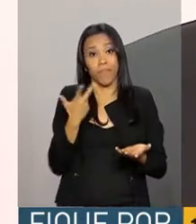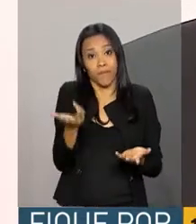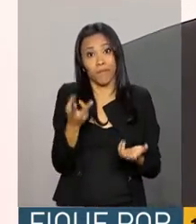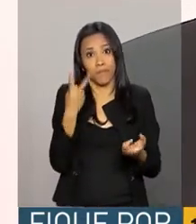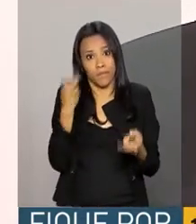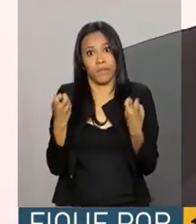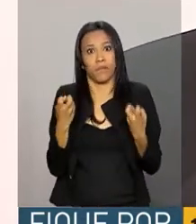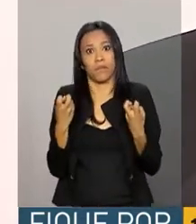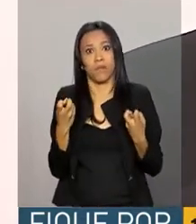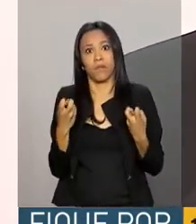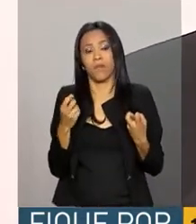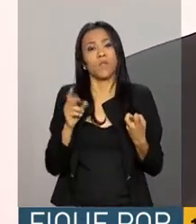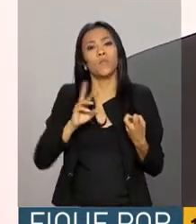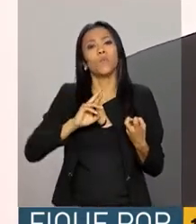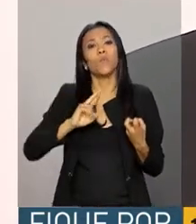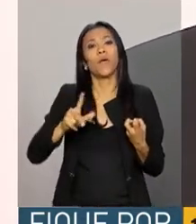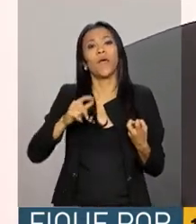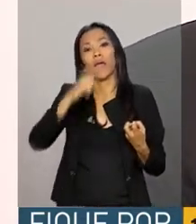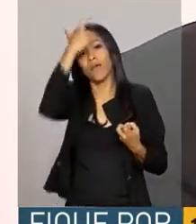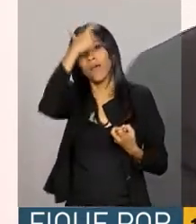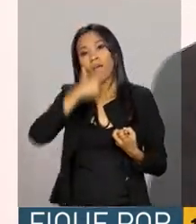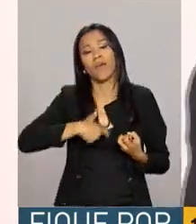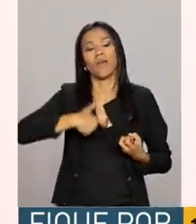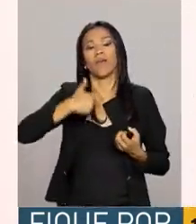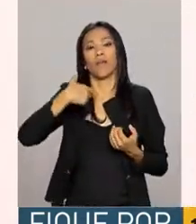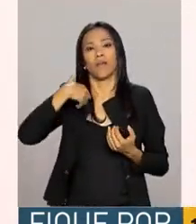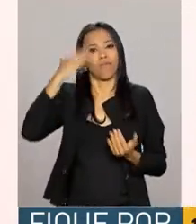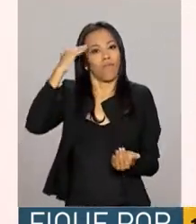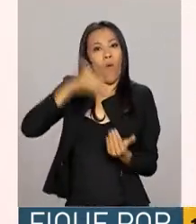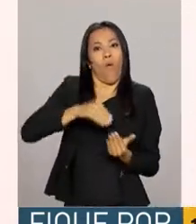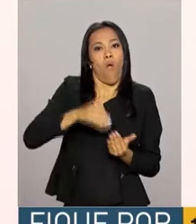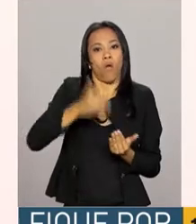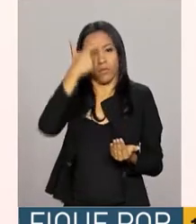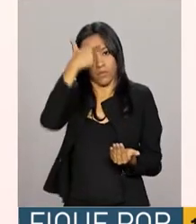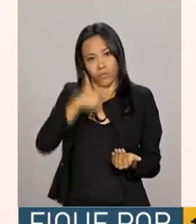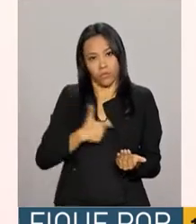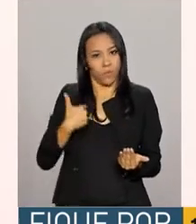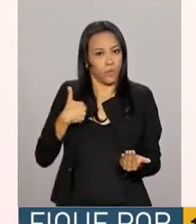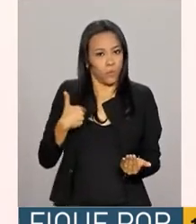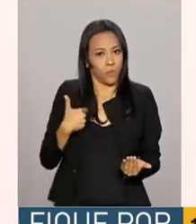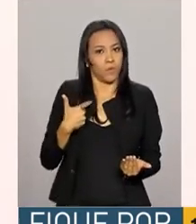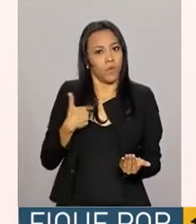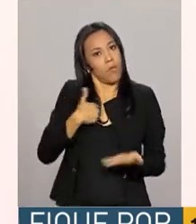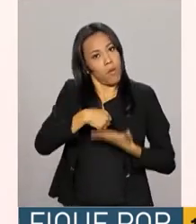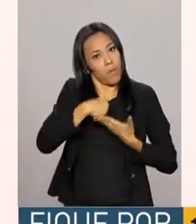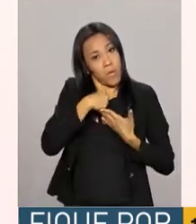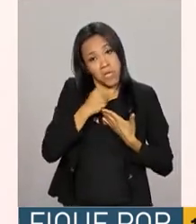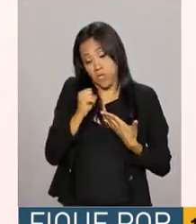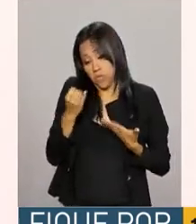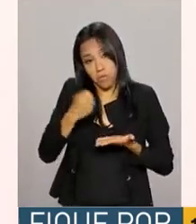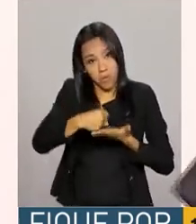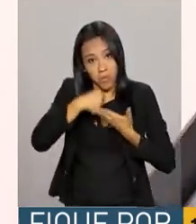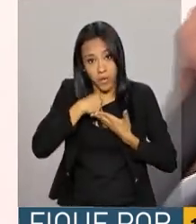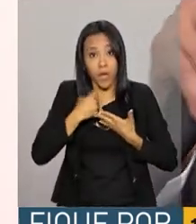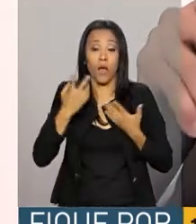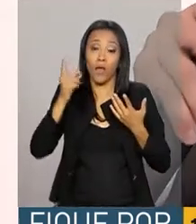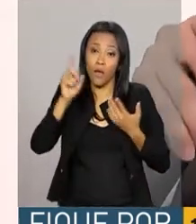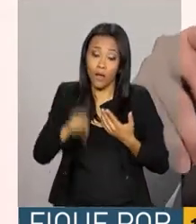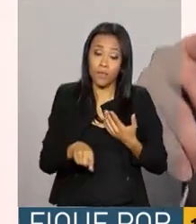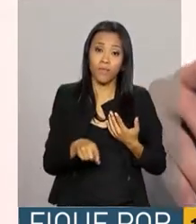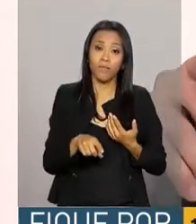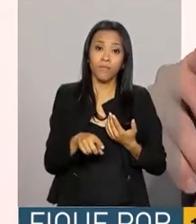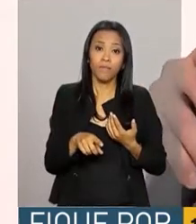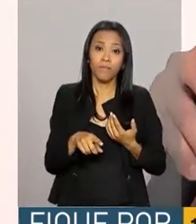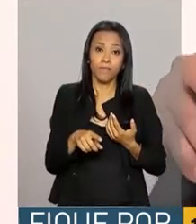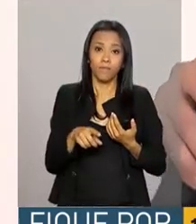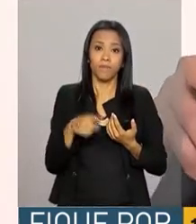não é nosso desfavor penso eu quem nosso favor ou se não é a nosso favor é compreendida